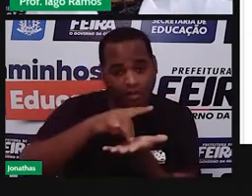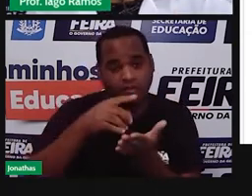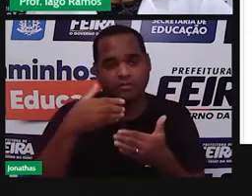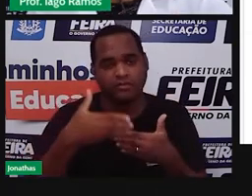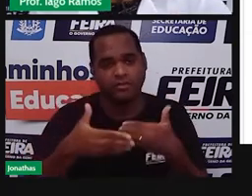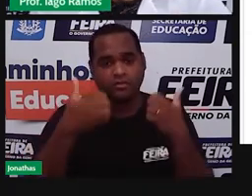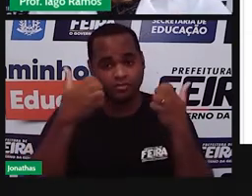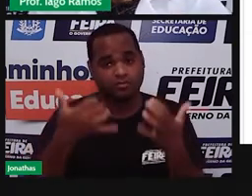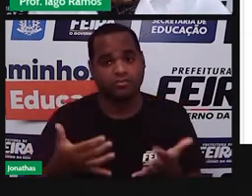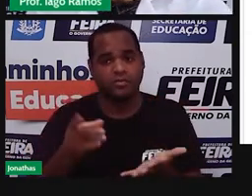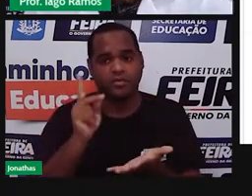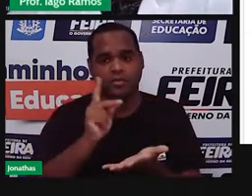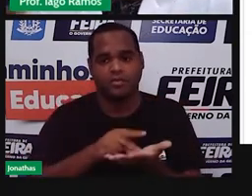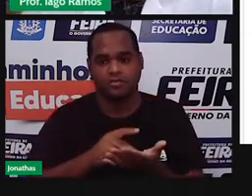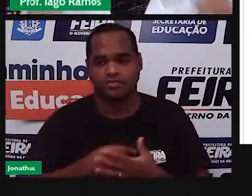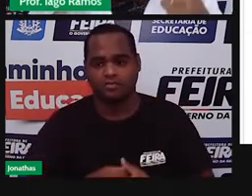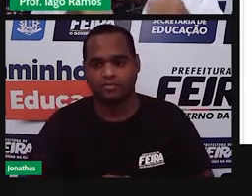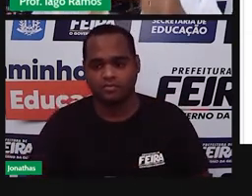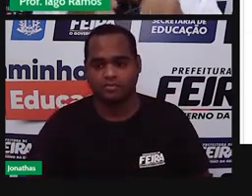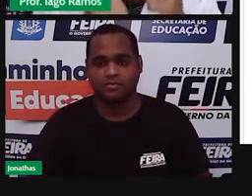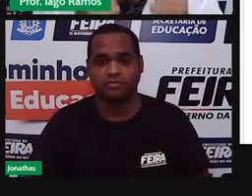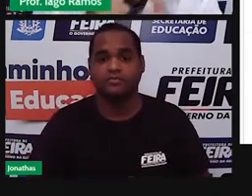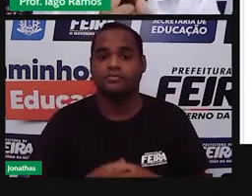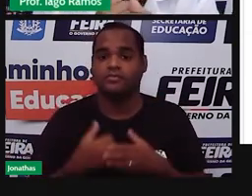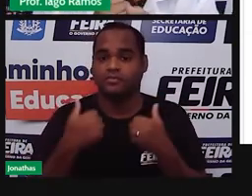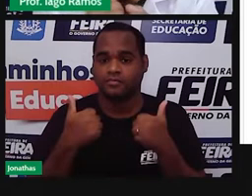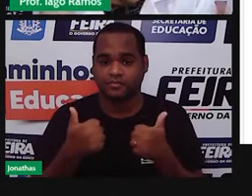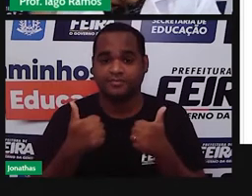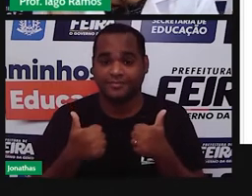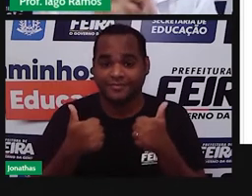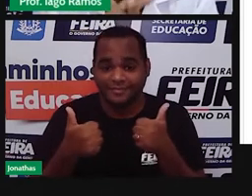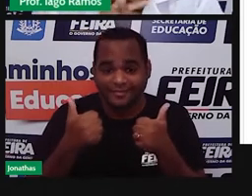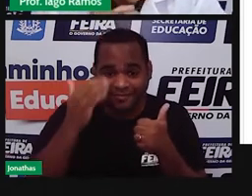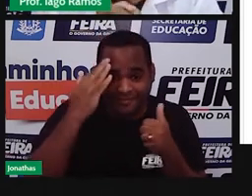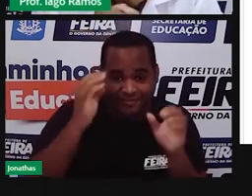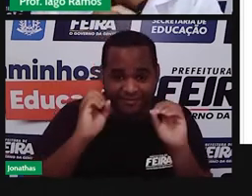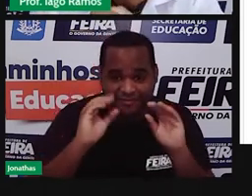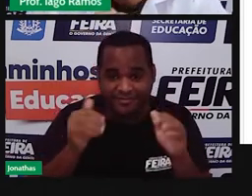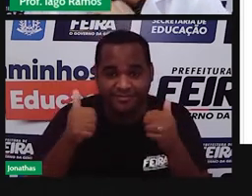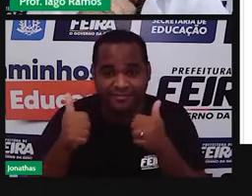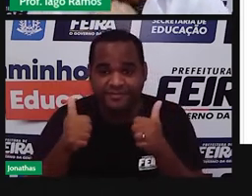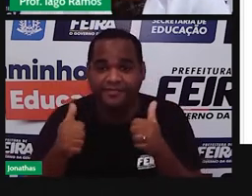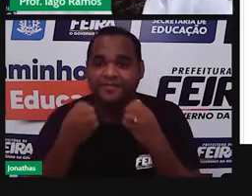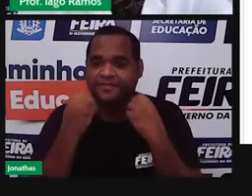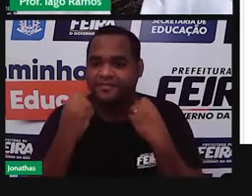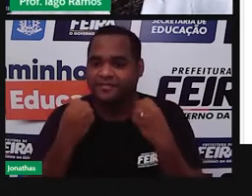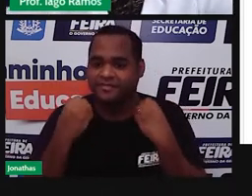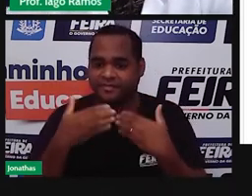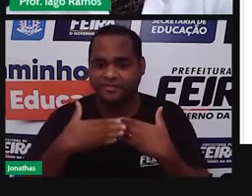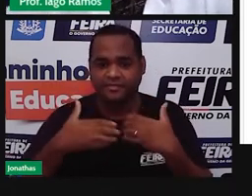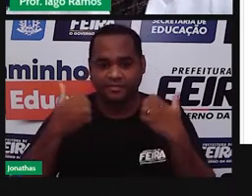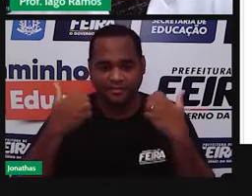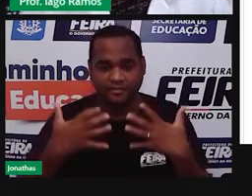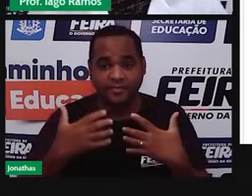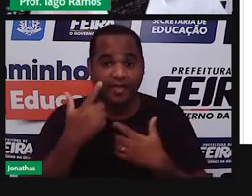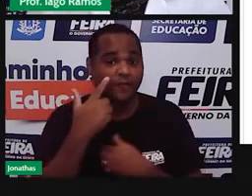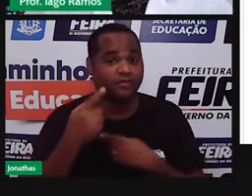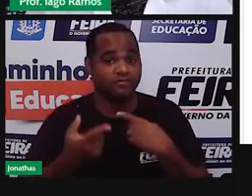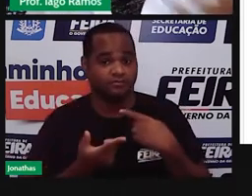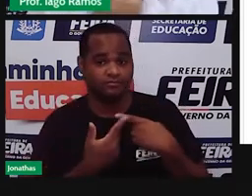no mundo real, tá? Belezinha? Bacana, bacana, bacana? Bora lá? Então, nessa primeira